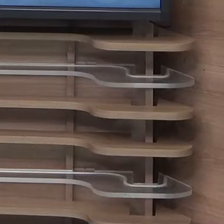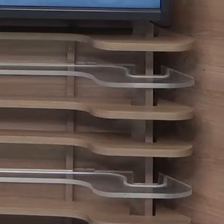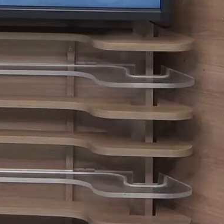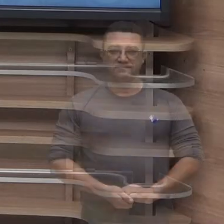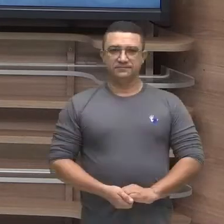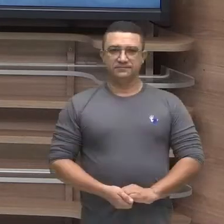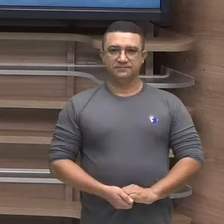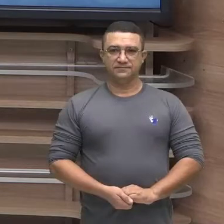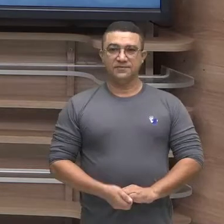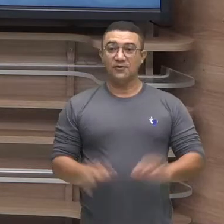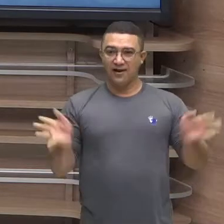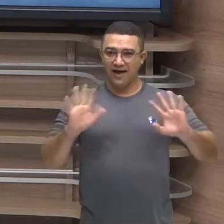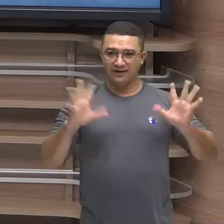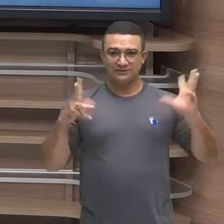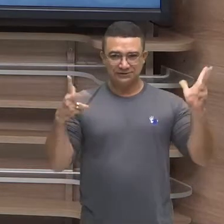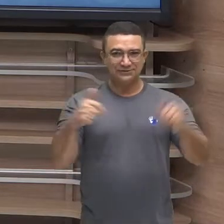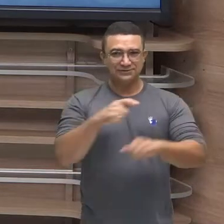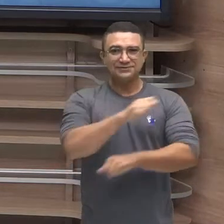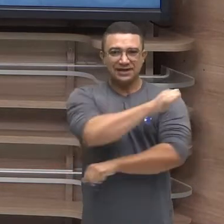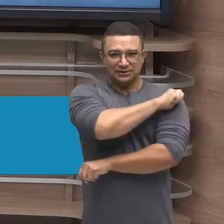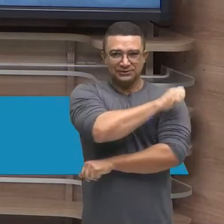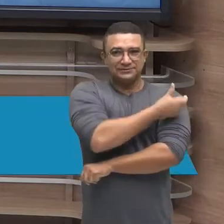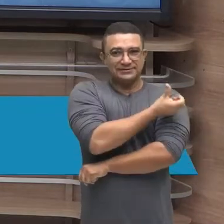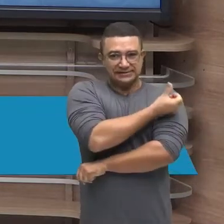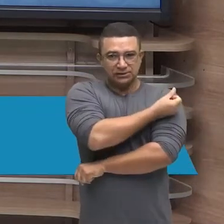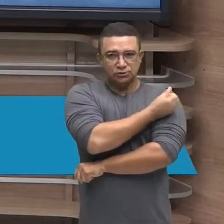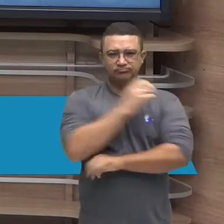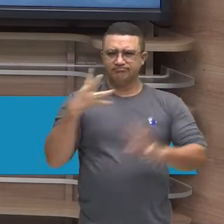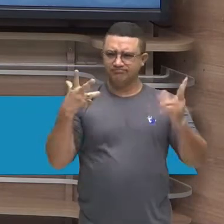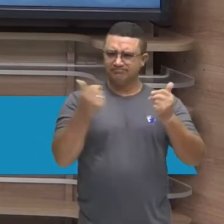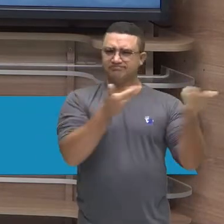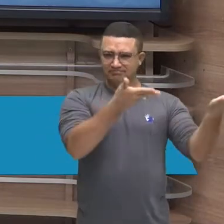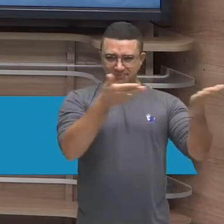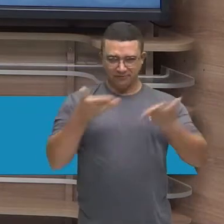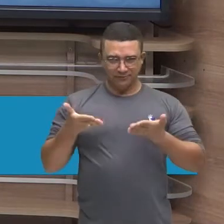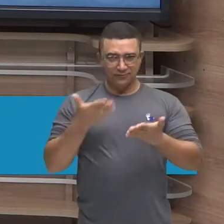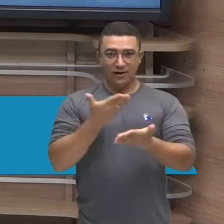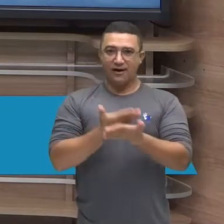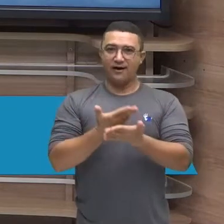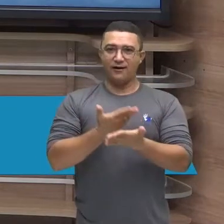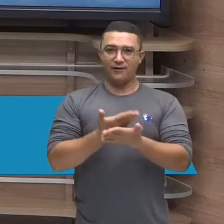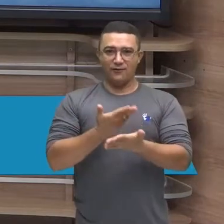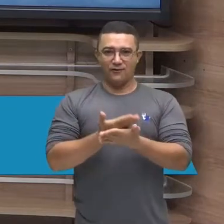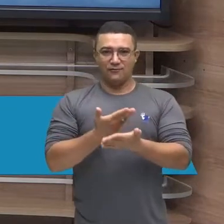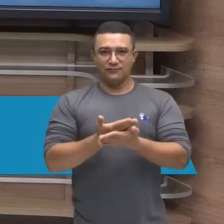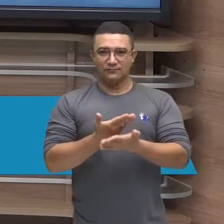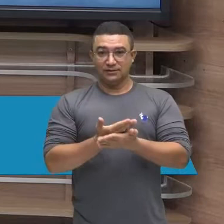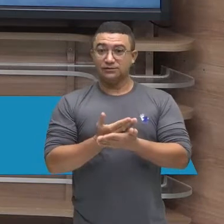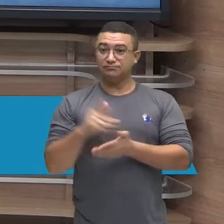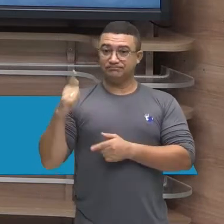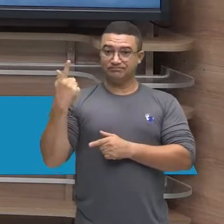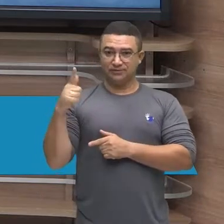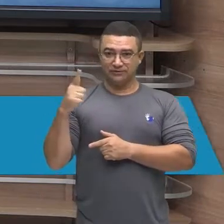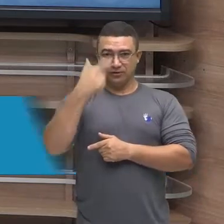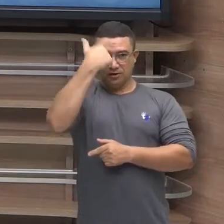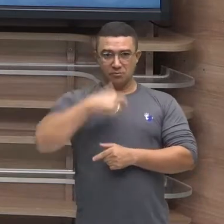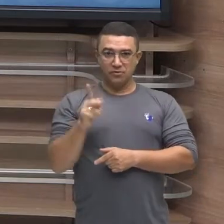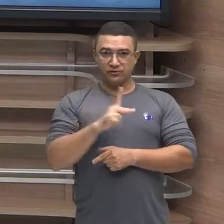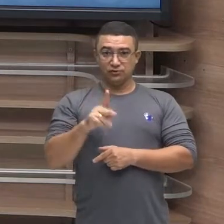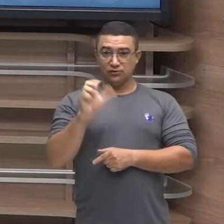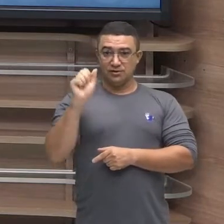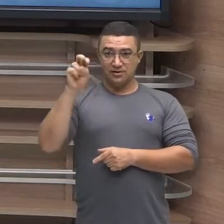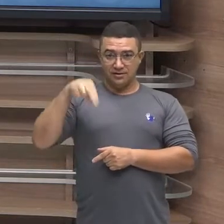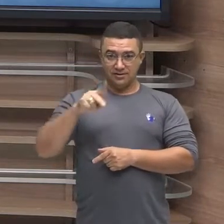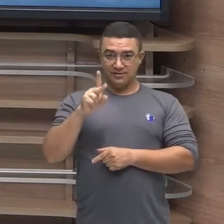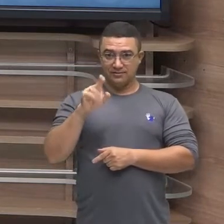Olá a todos os alunos do sexto ano, sejam bem-vindos aí à nossa aula de Geografia. Eu sou a professora Andresa,